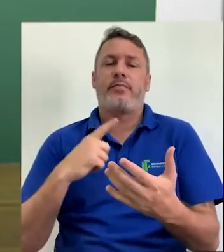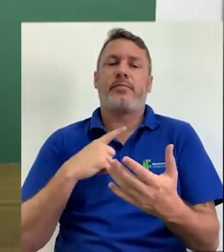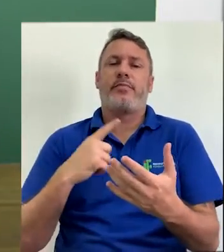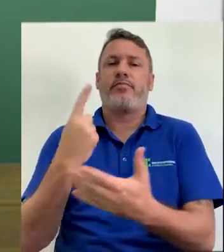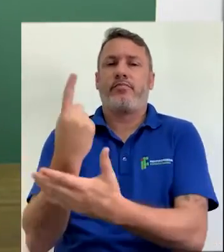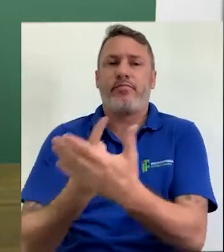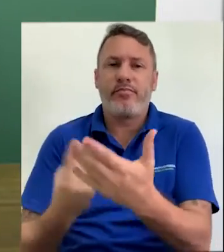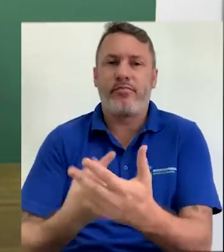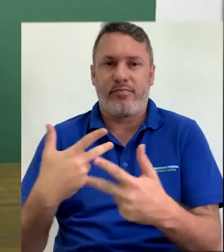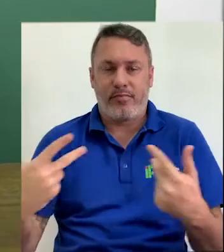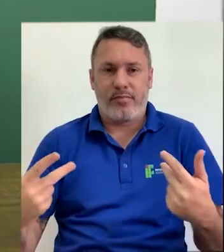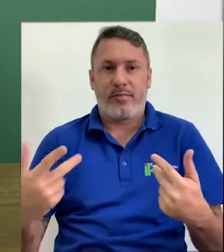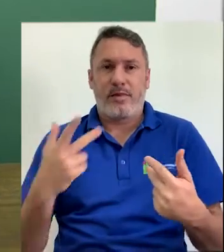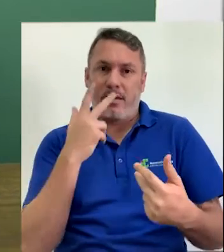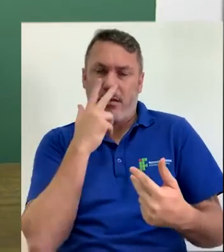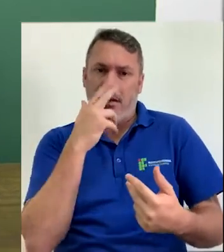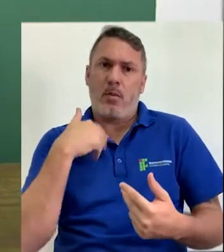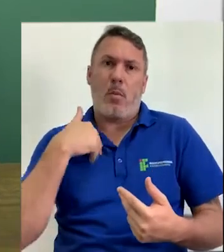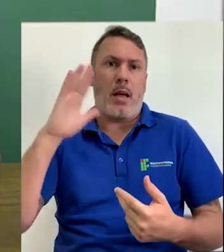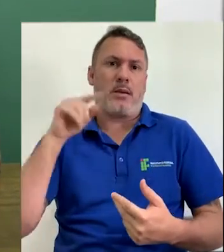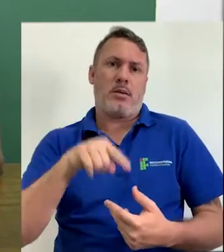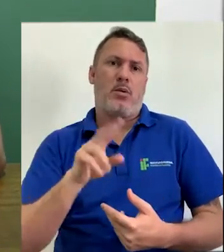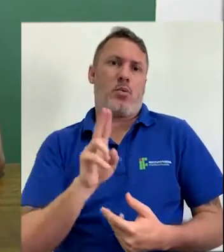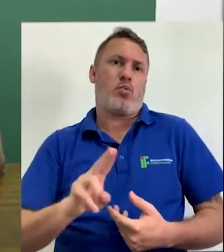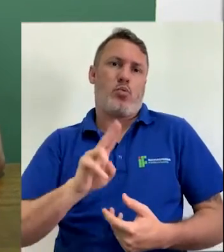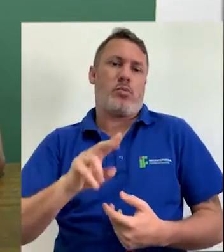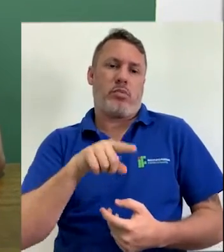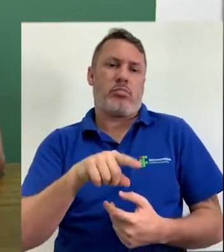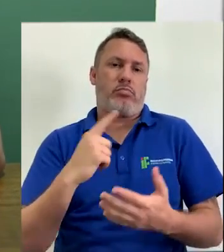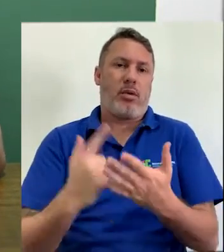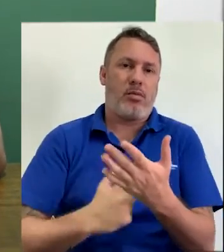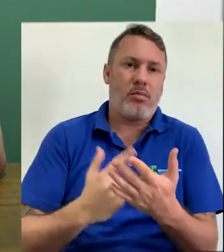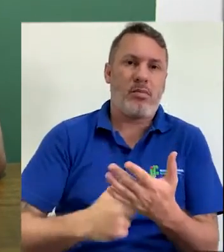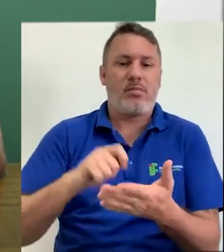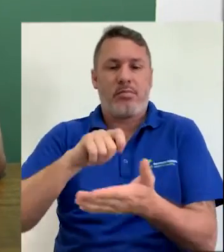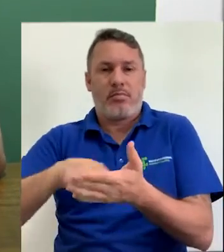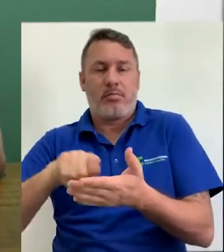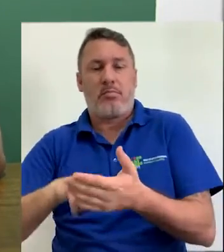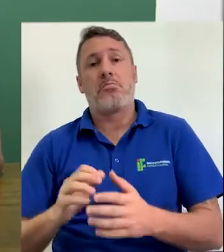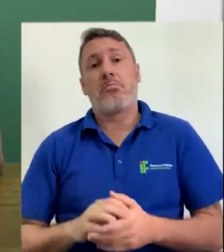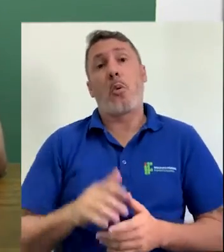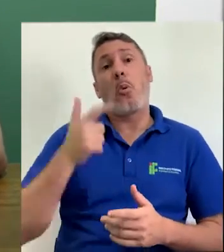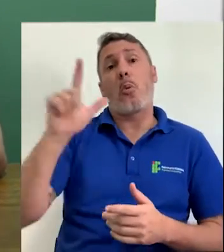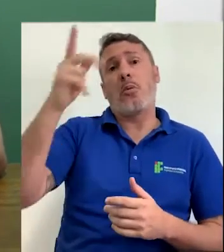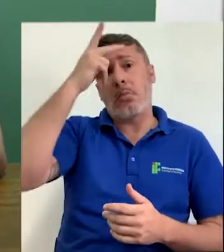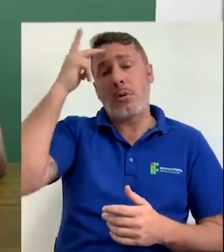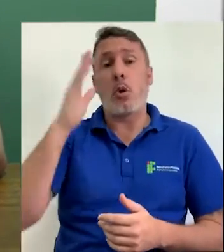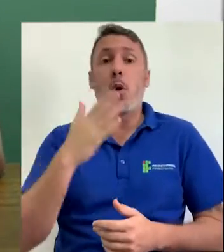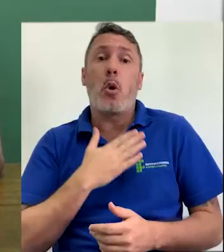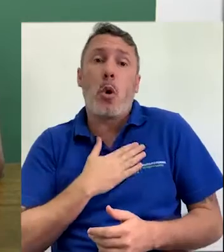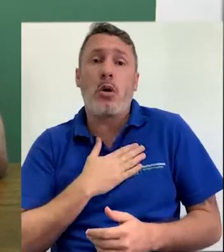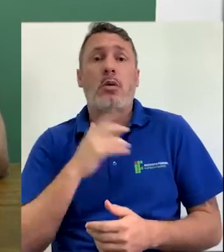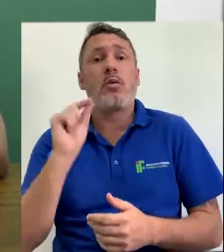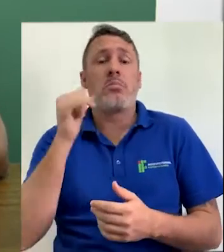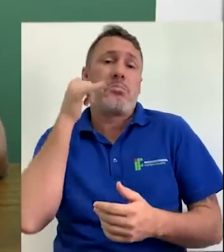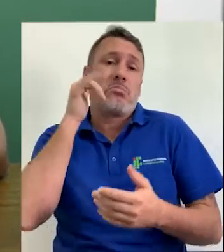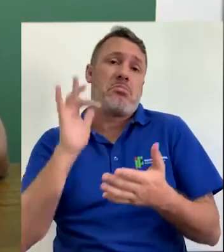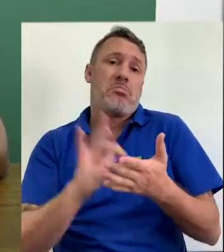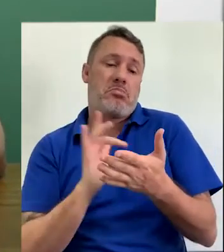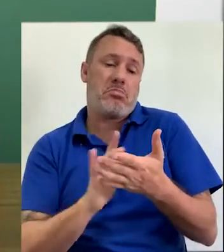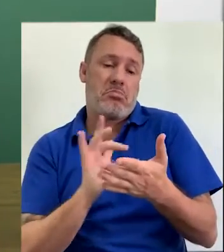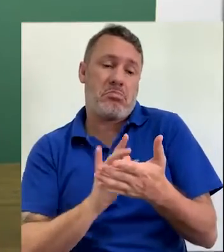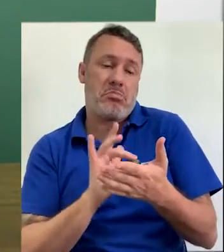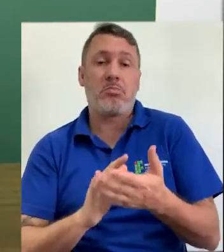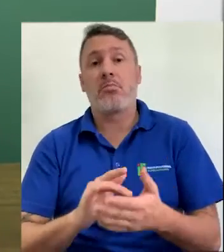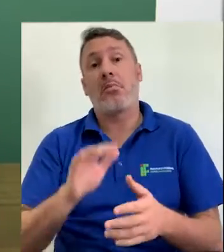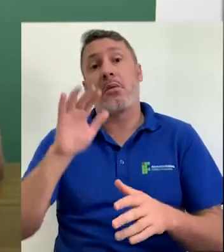apostilas é a ferramenta que eu mais gosto de usar. Outros preferem o smartphone, outros